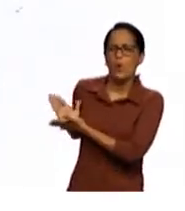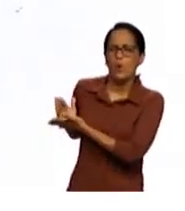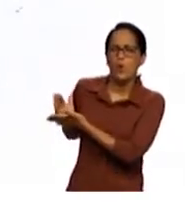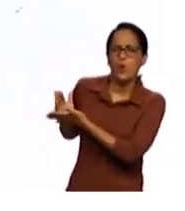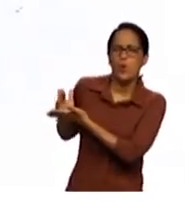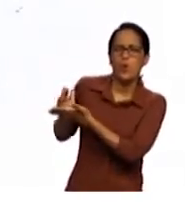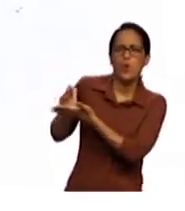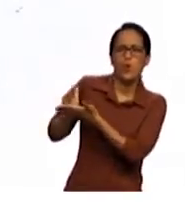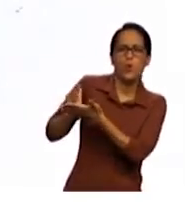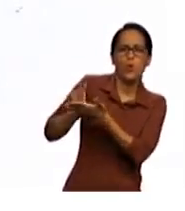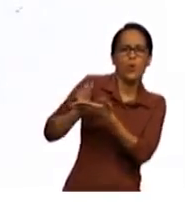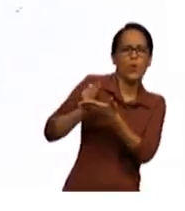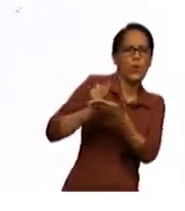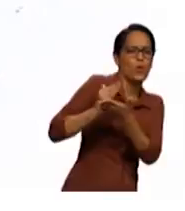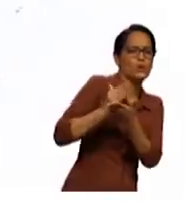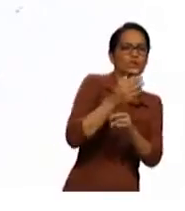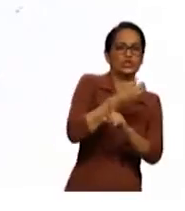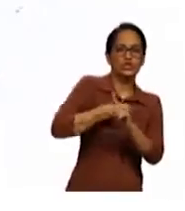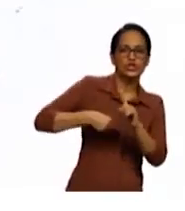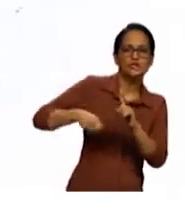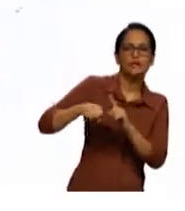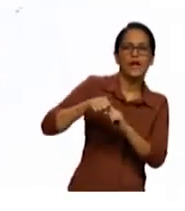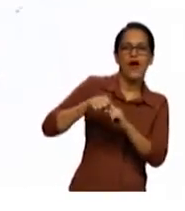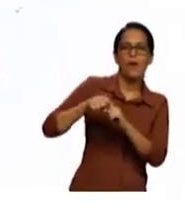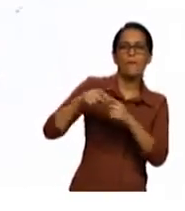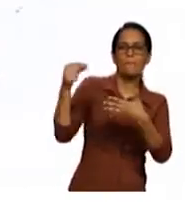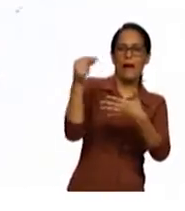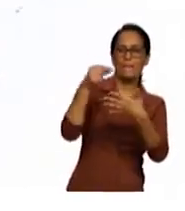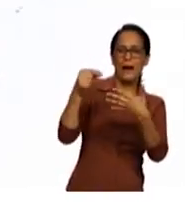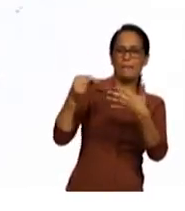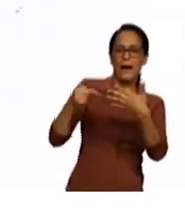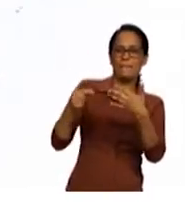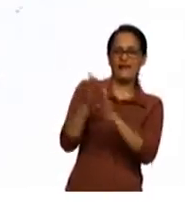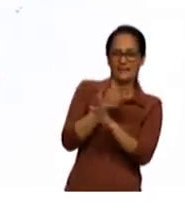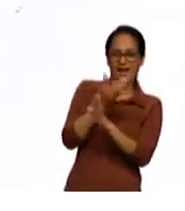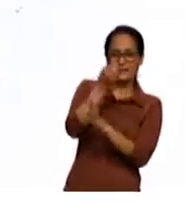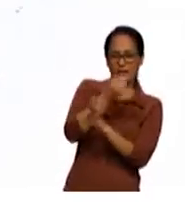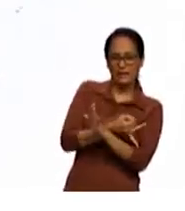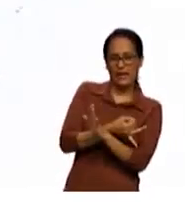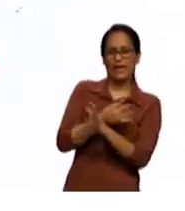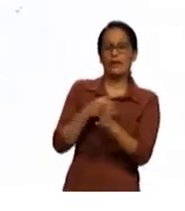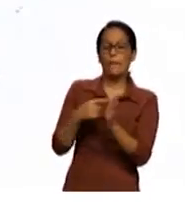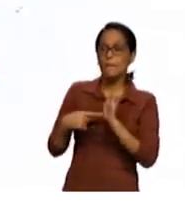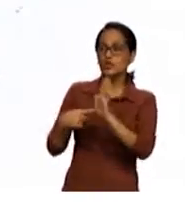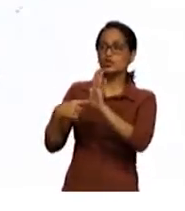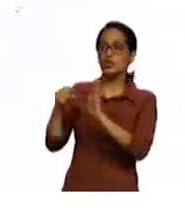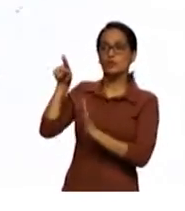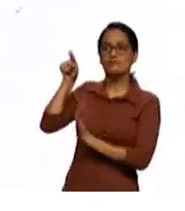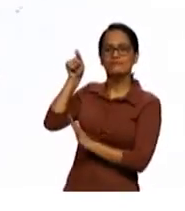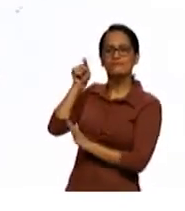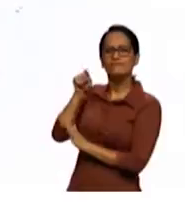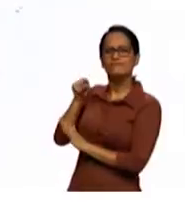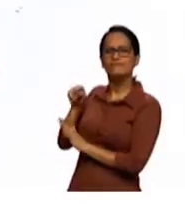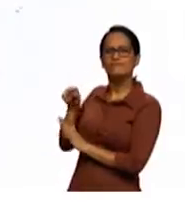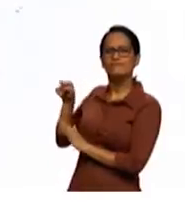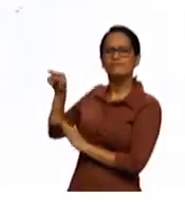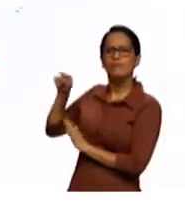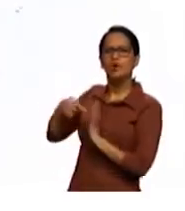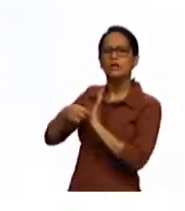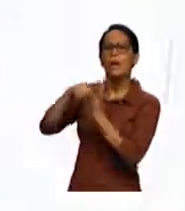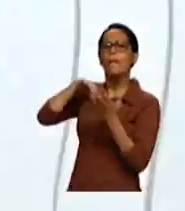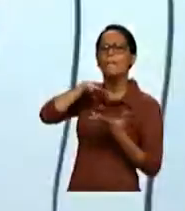quantitativos sociais, vários índices desses que eu falei e fez esse mapa, gerando então a qualidade de vida